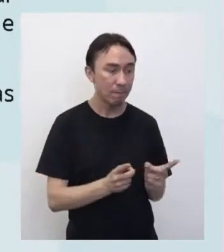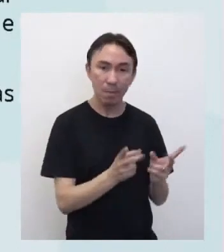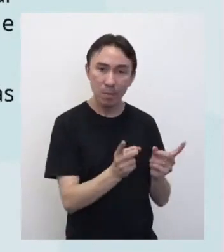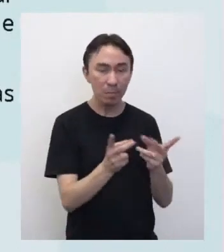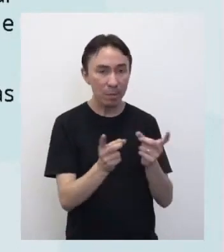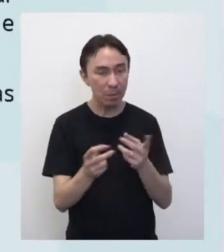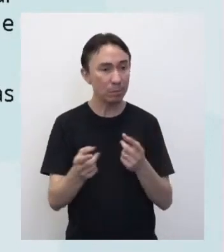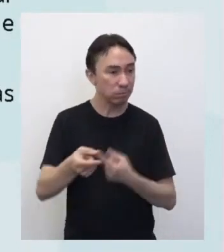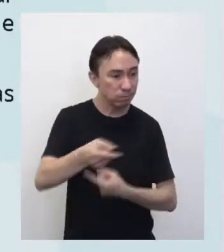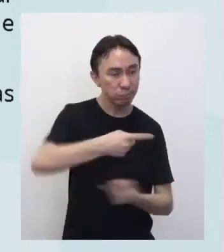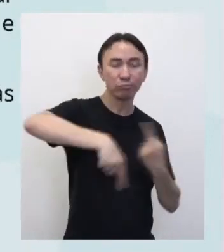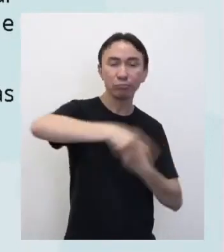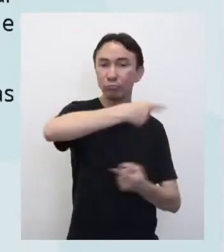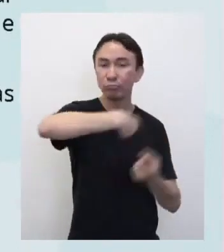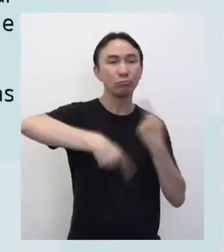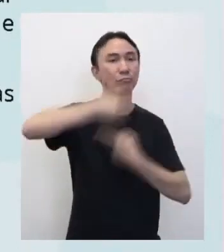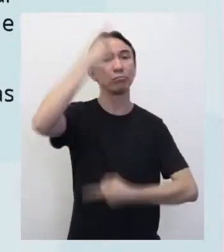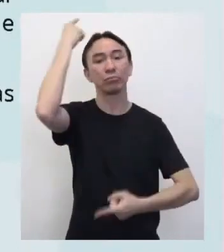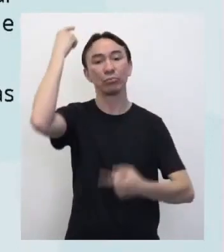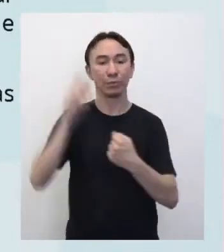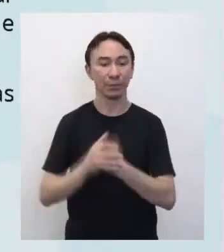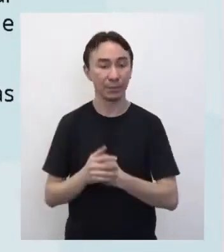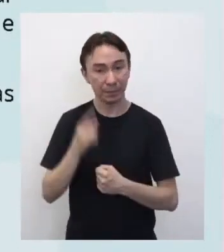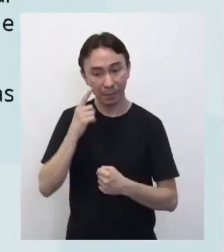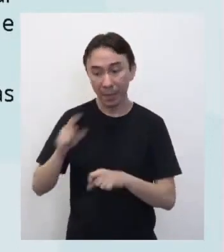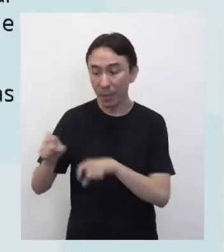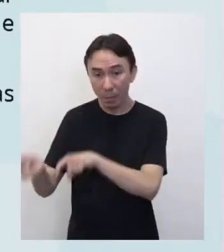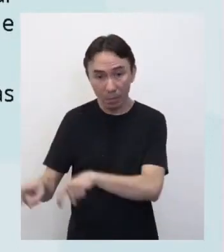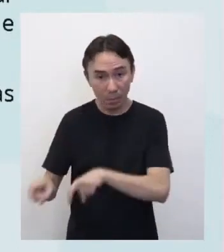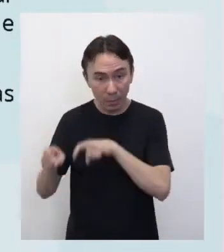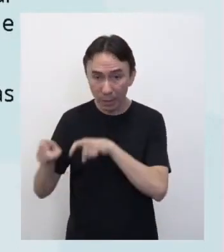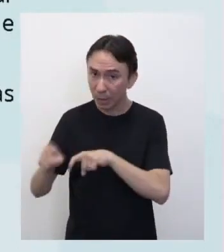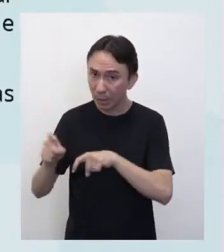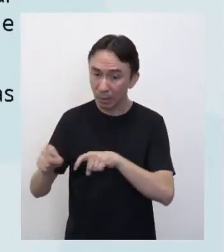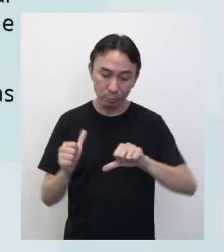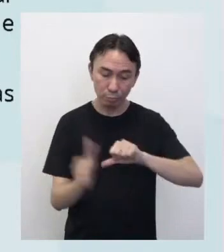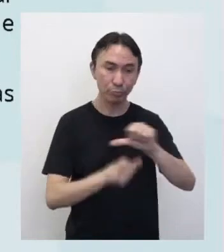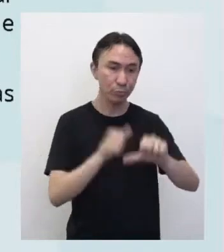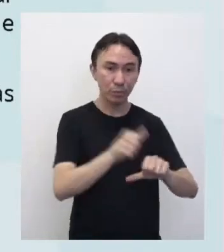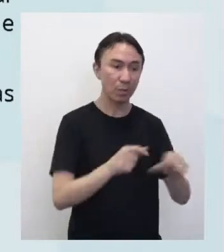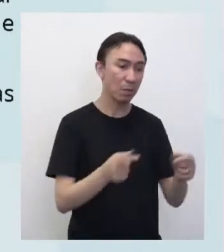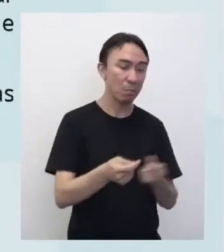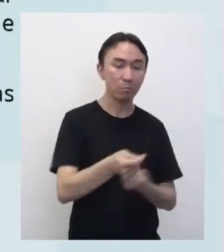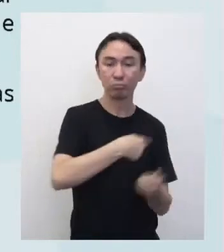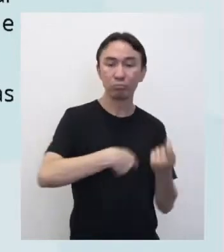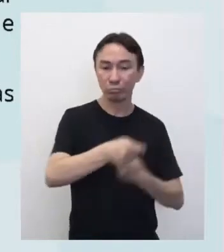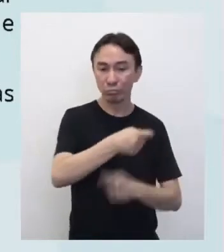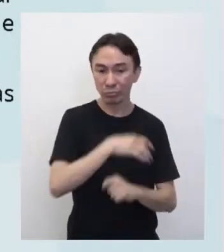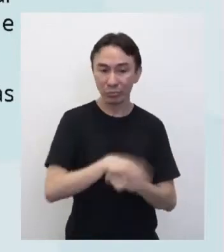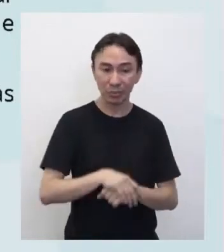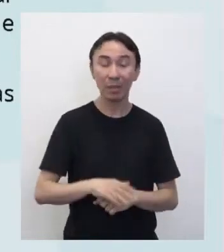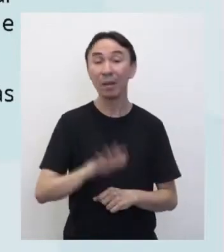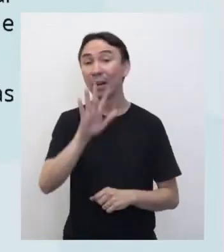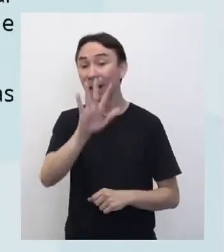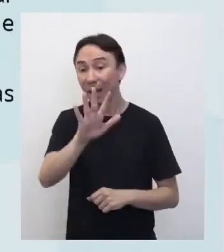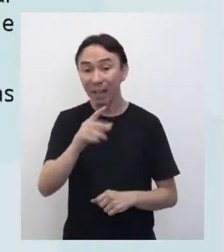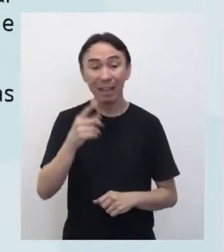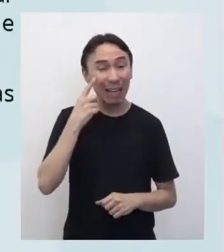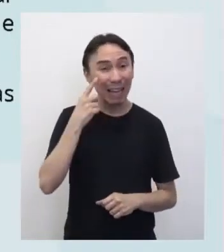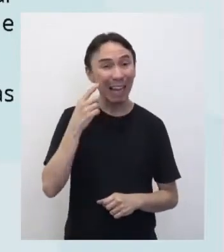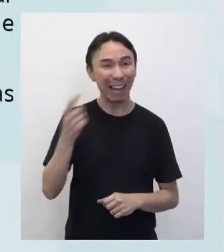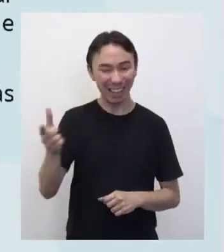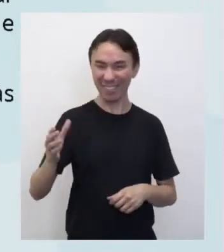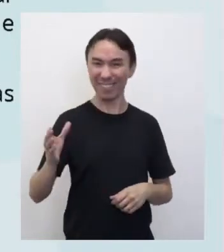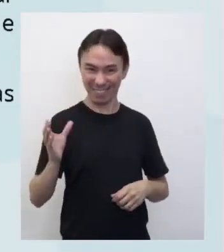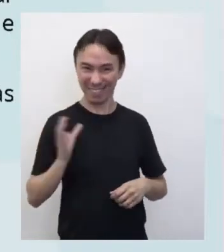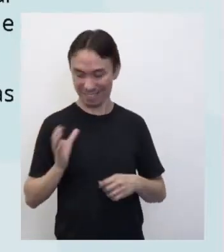transição justamente da agricultura para o comércio. E com isso nós temos um enfraquecimento do poder da